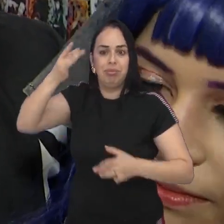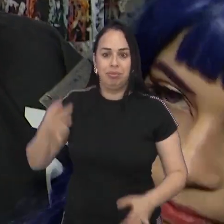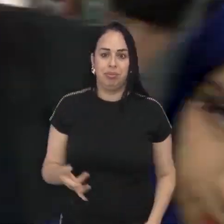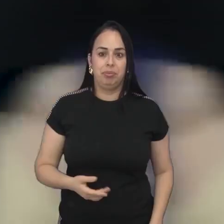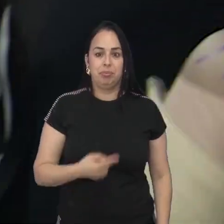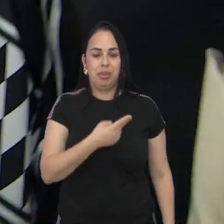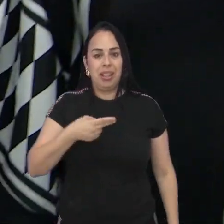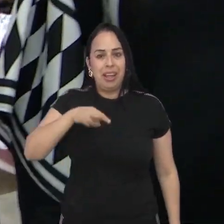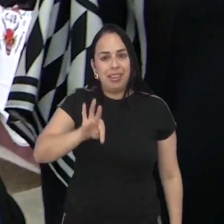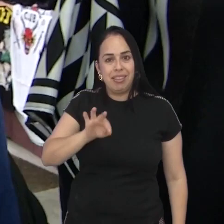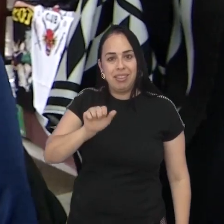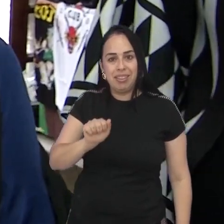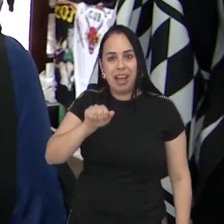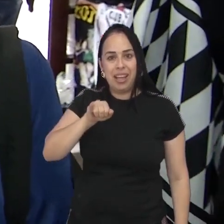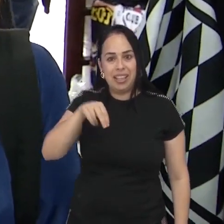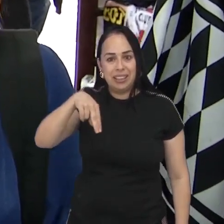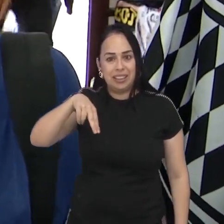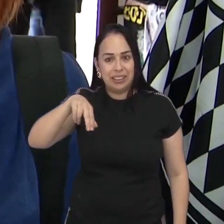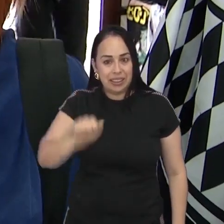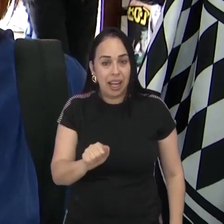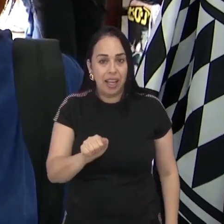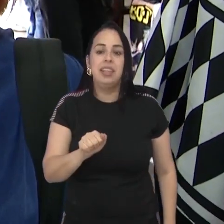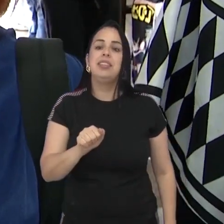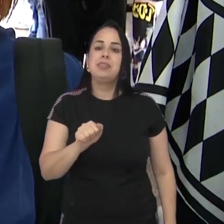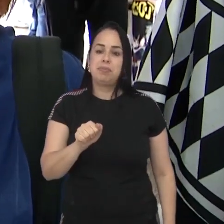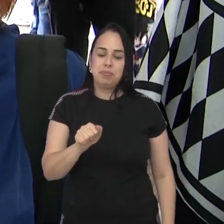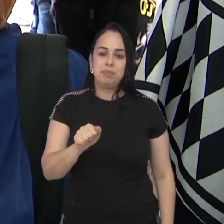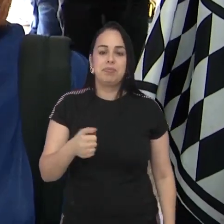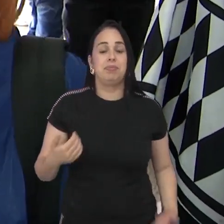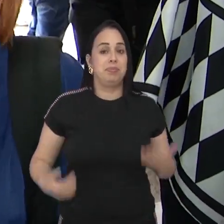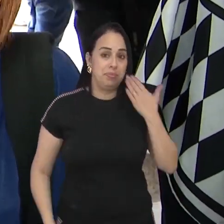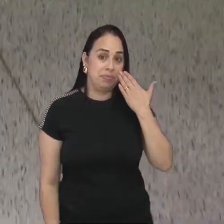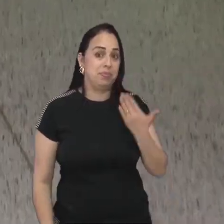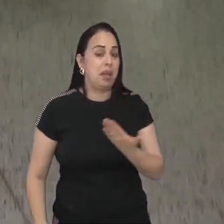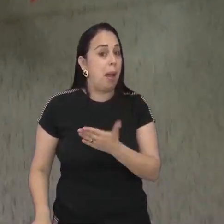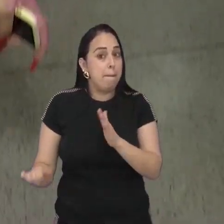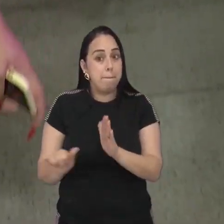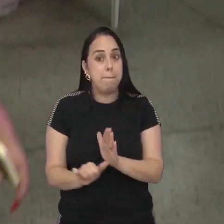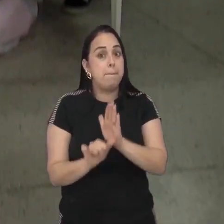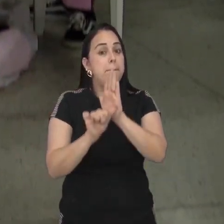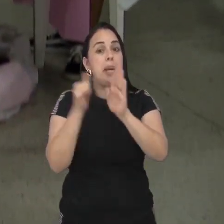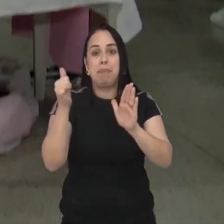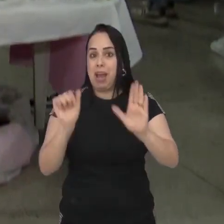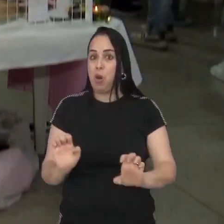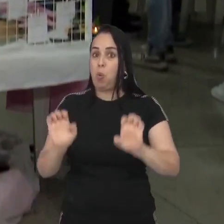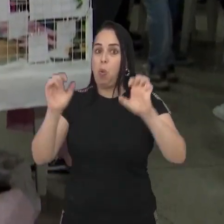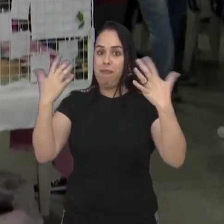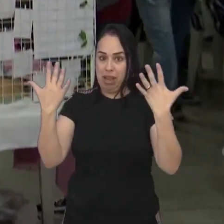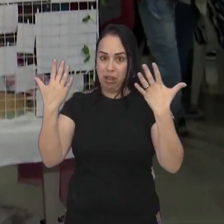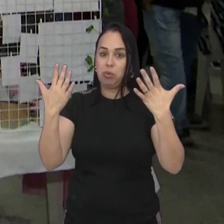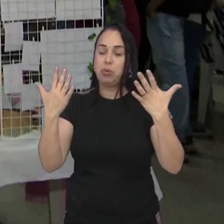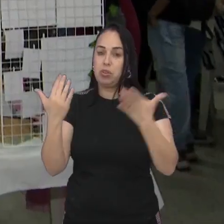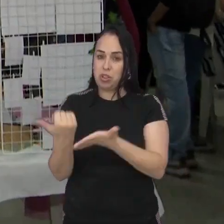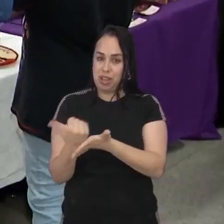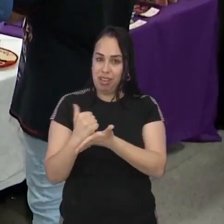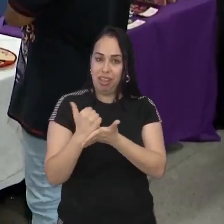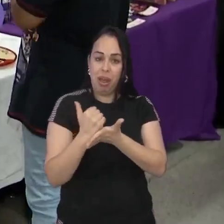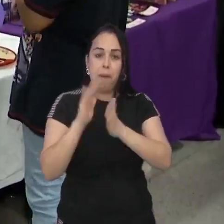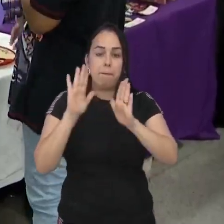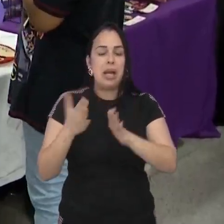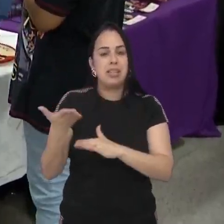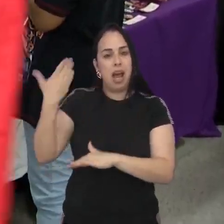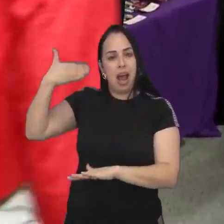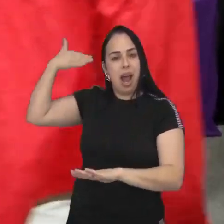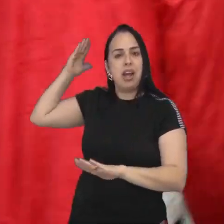gosto, o Draken. Meu nome é Tainá, eu tô fazendo um Barakugisaki de Jujutsu Kaisen. Essa foi a primeira edição do Playzone, mas